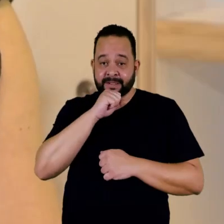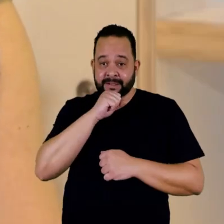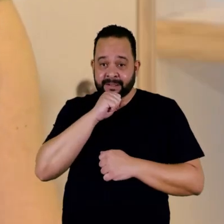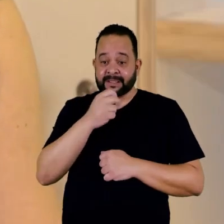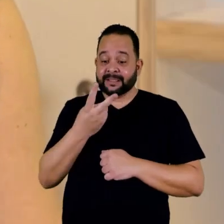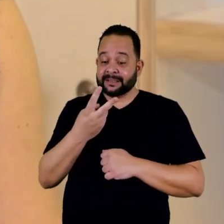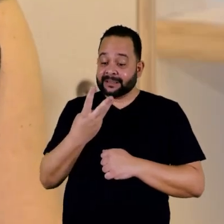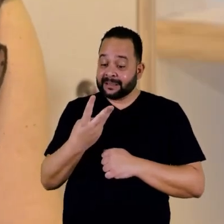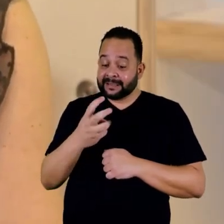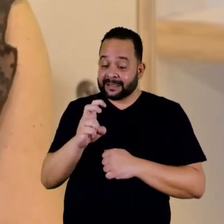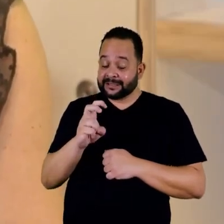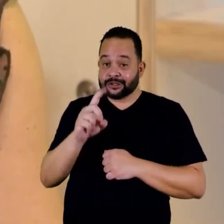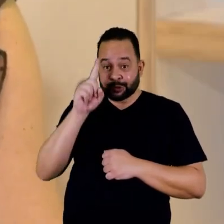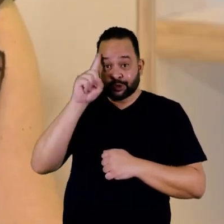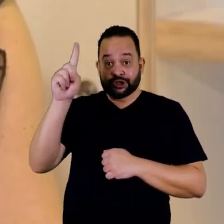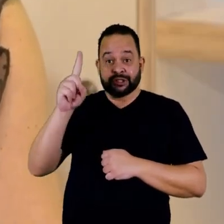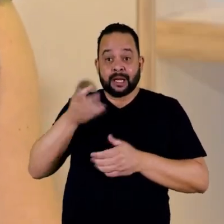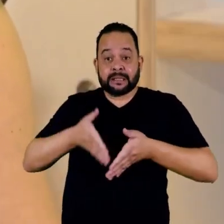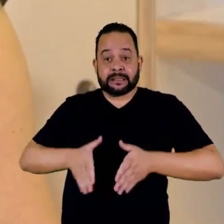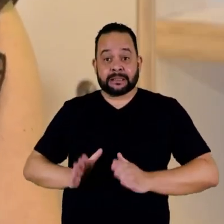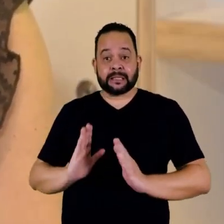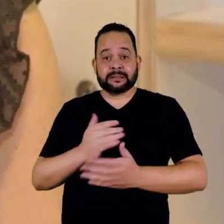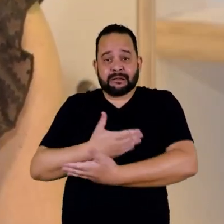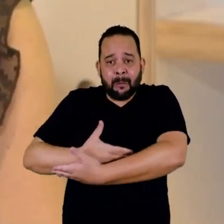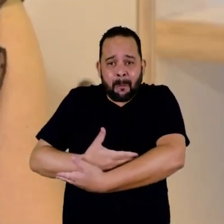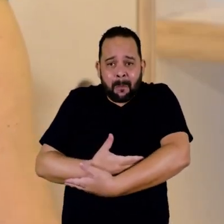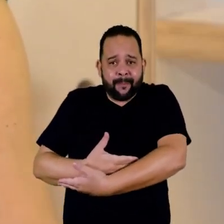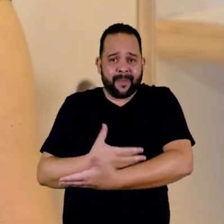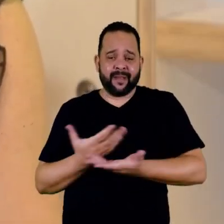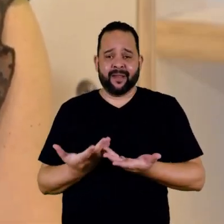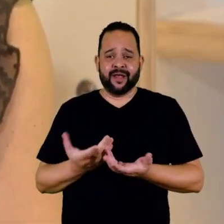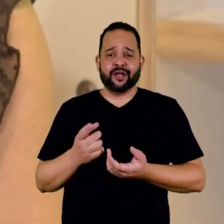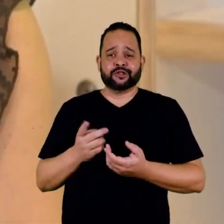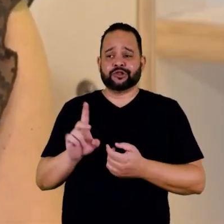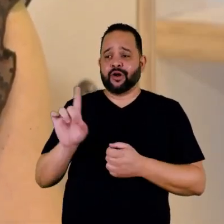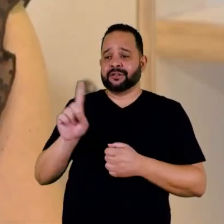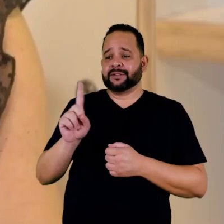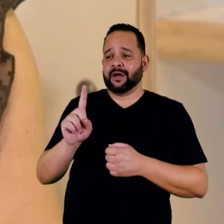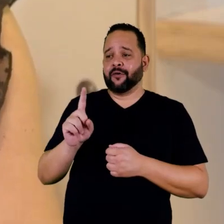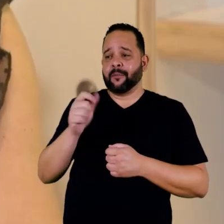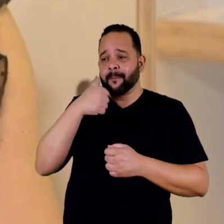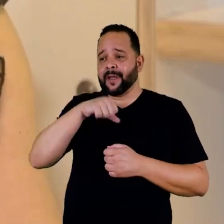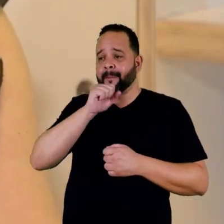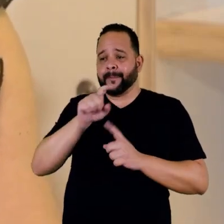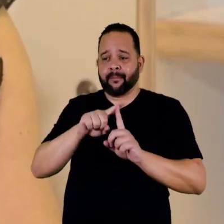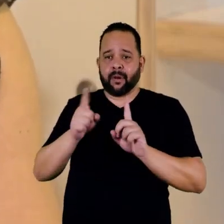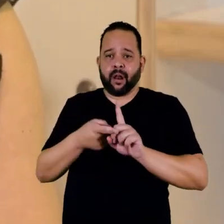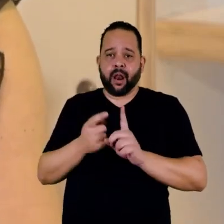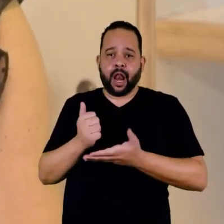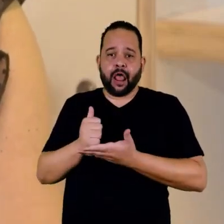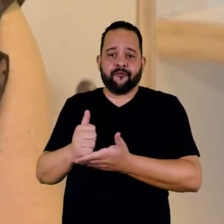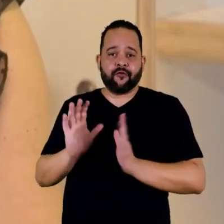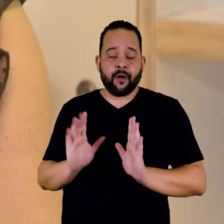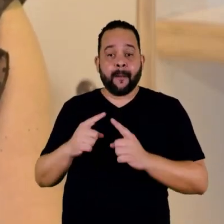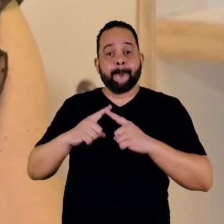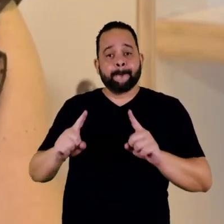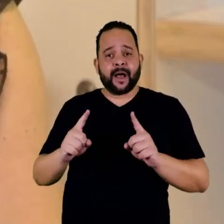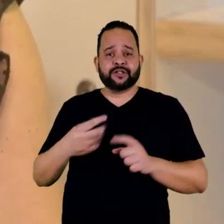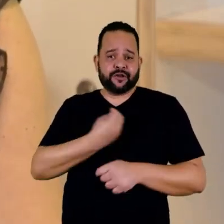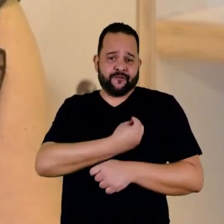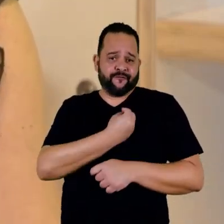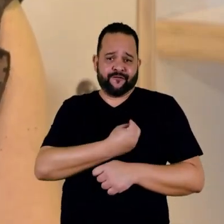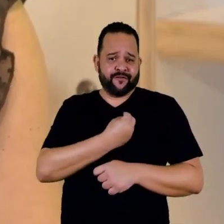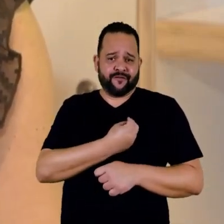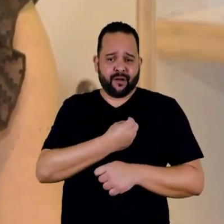vida então ela é é irmã tanto quanto ela só não foi gerada na barriga da minha mãe mas ela viveu a